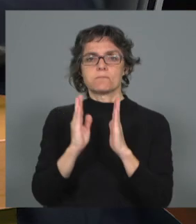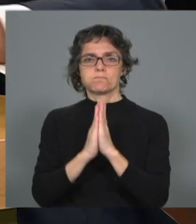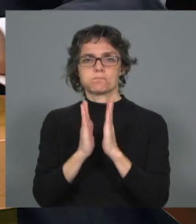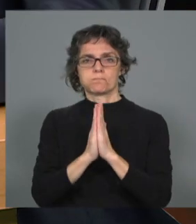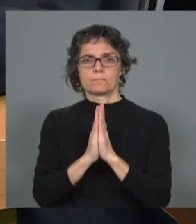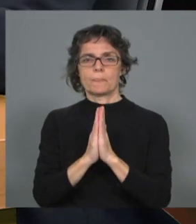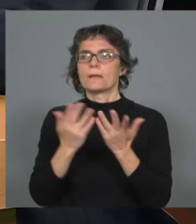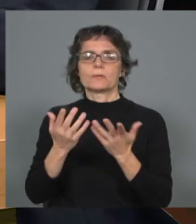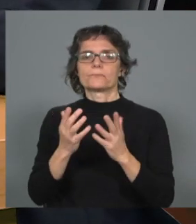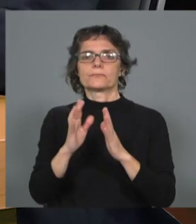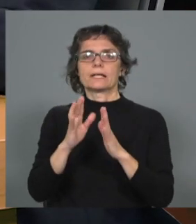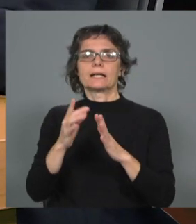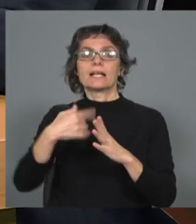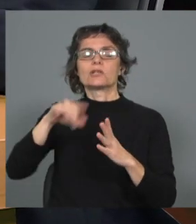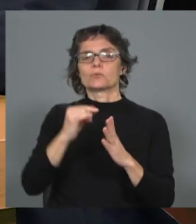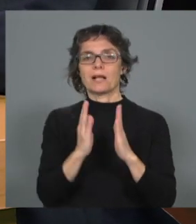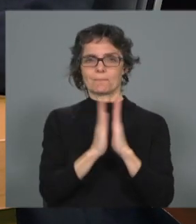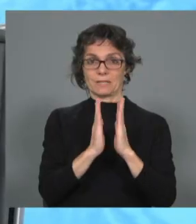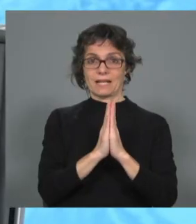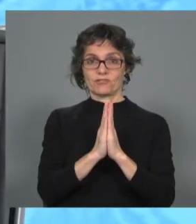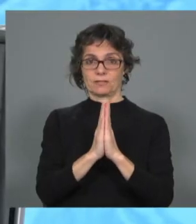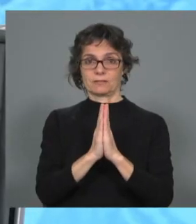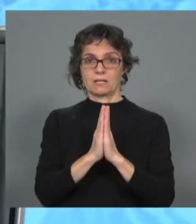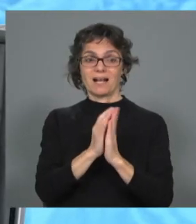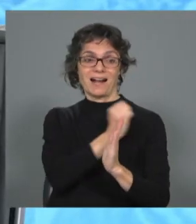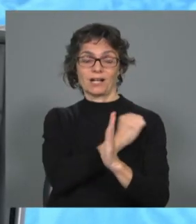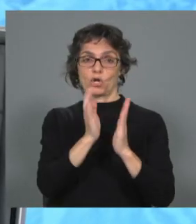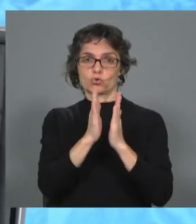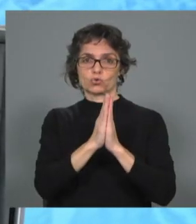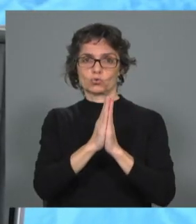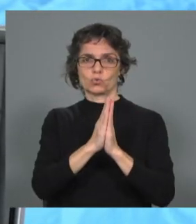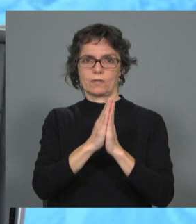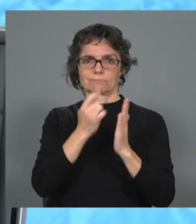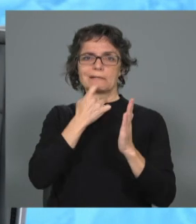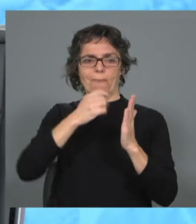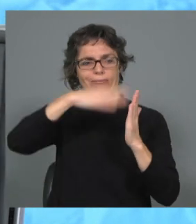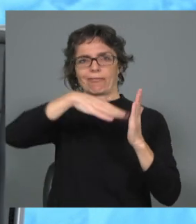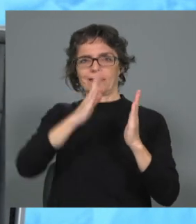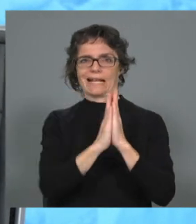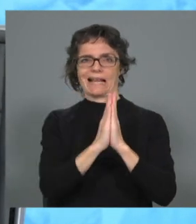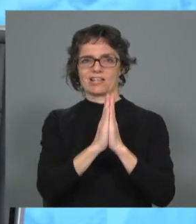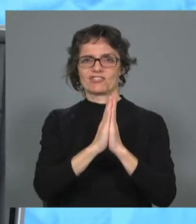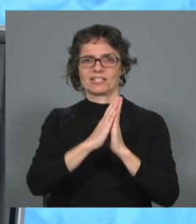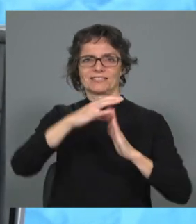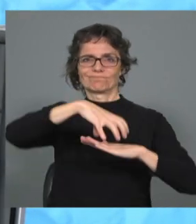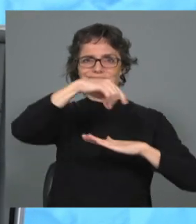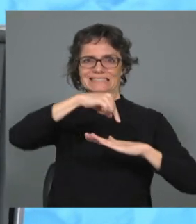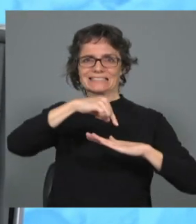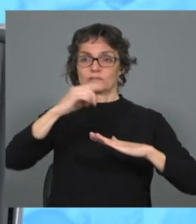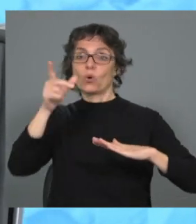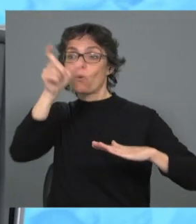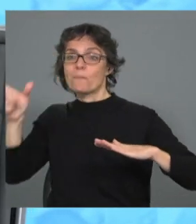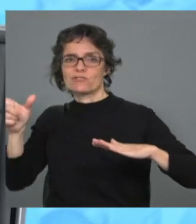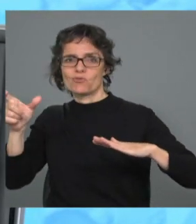não é? Somos o mesmo. Até porque muitas das resistências que nós percebemos que existiam era por parte dos